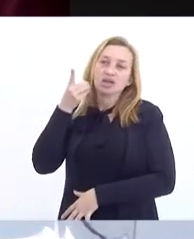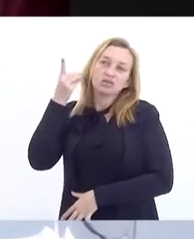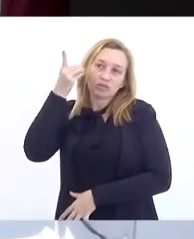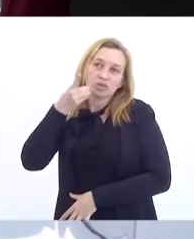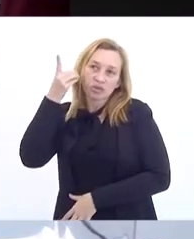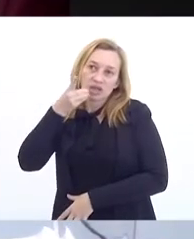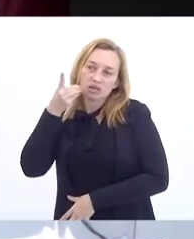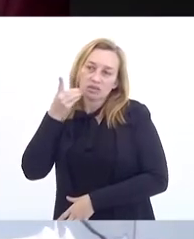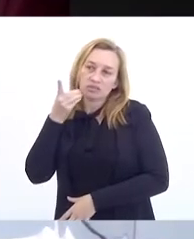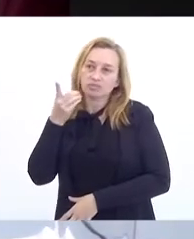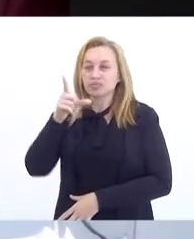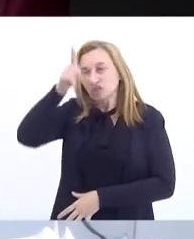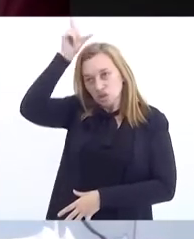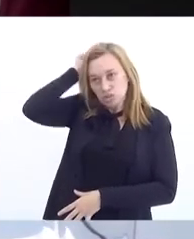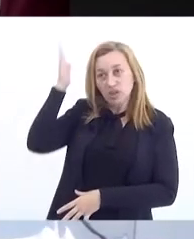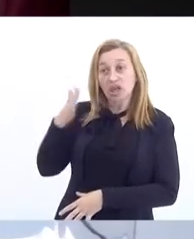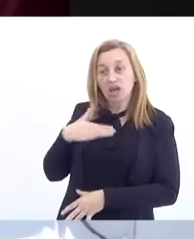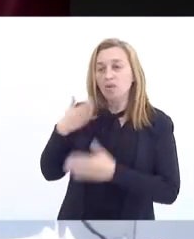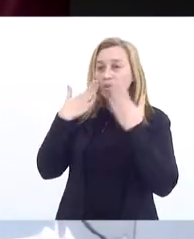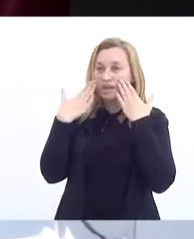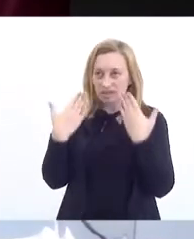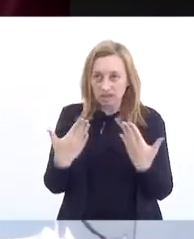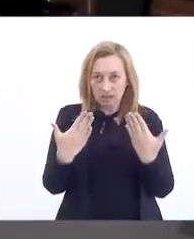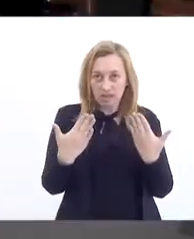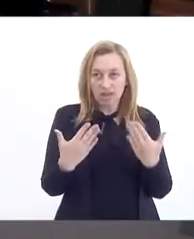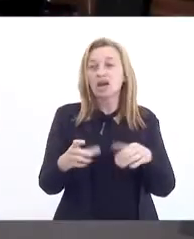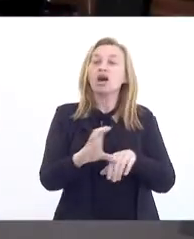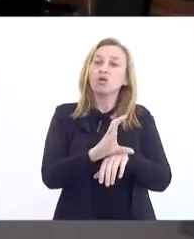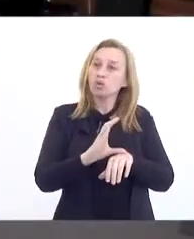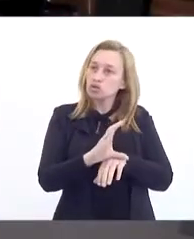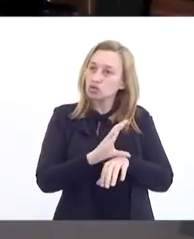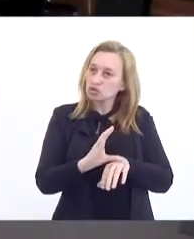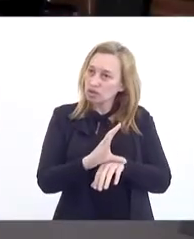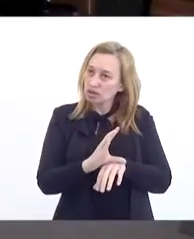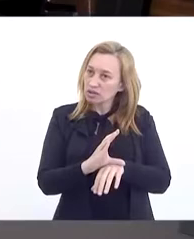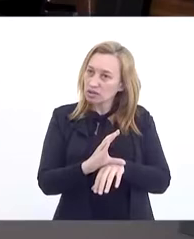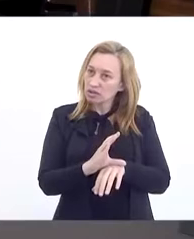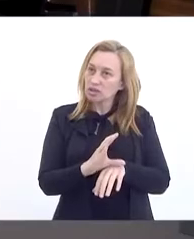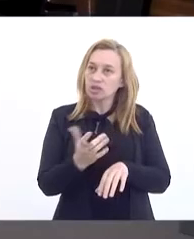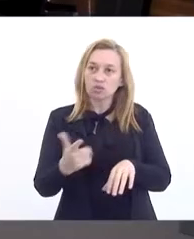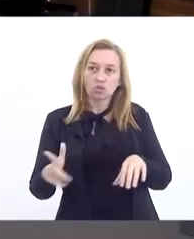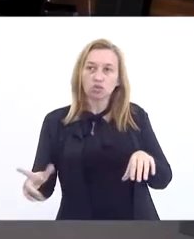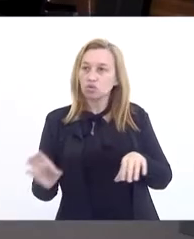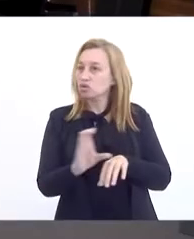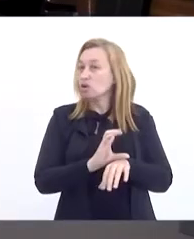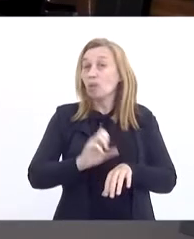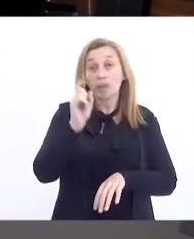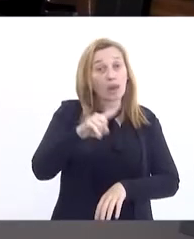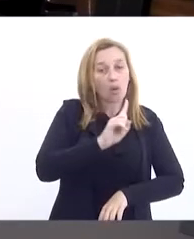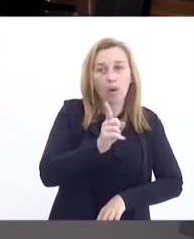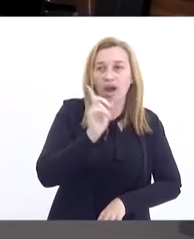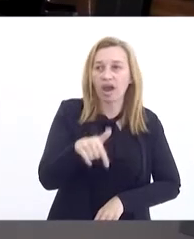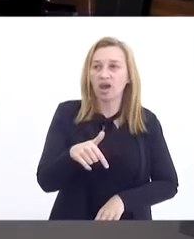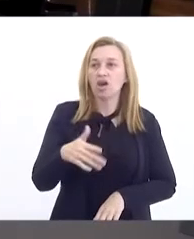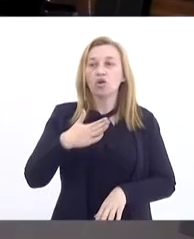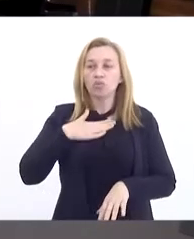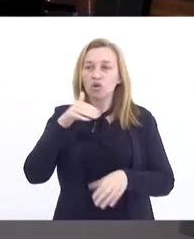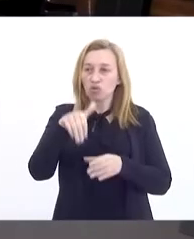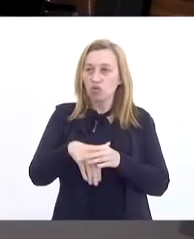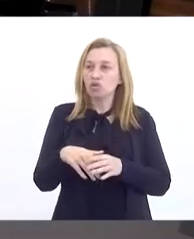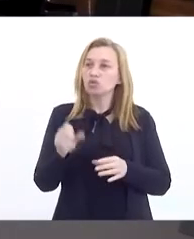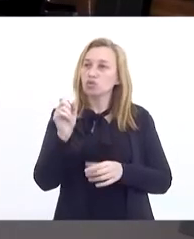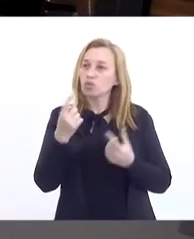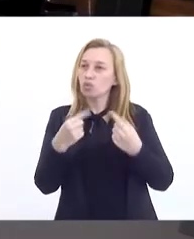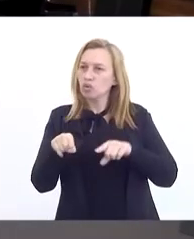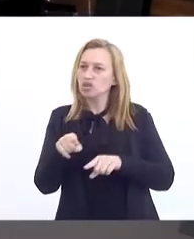Luiz Paulo, Apresentei só a constitucionalidade. Inconstitucional não é. Não, o meu voto é divergente nesse sentido.